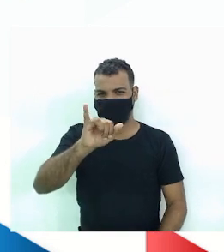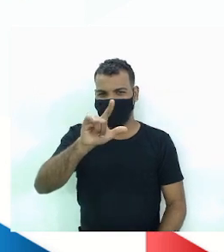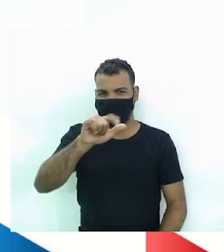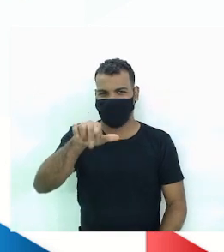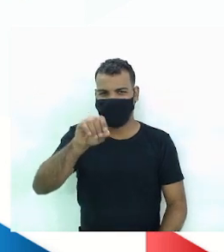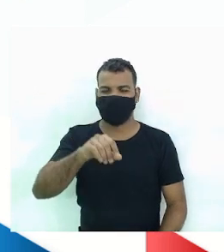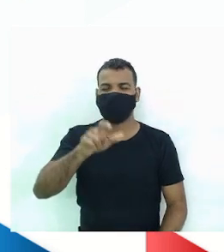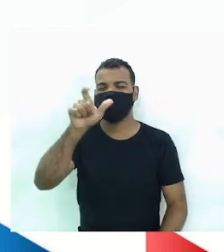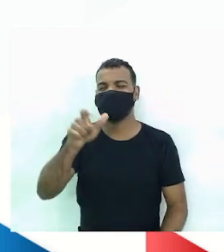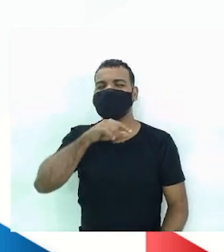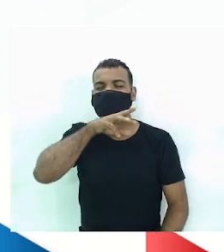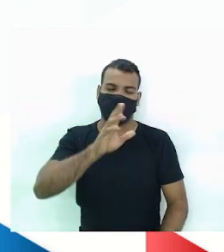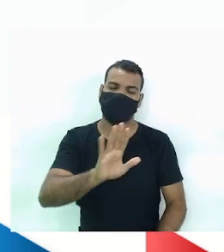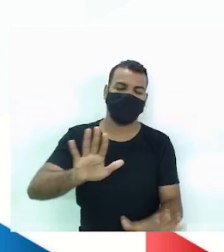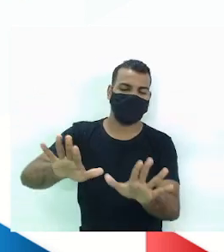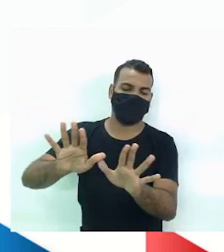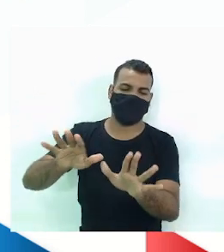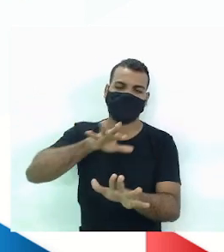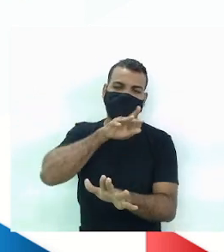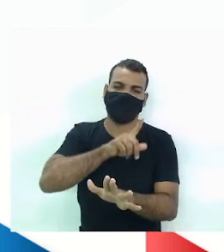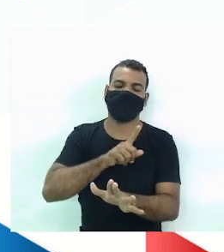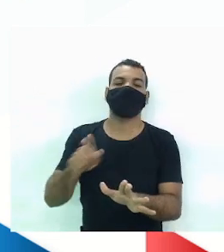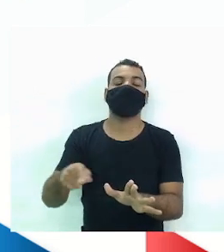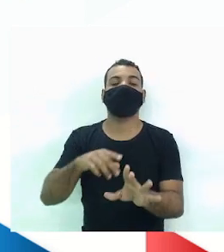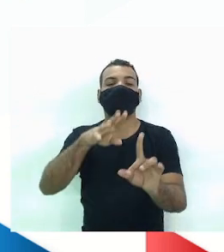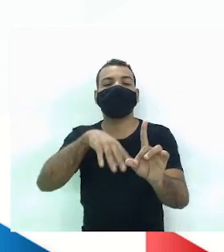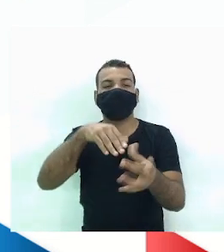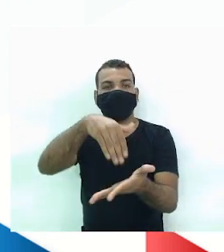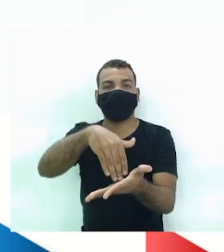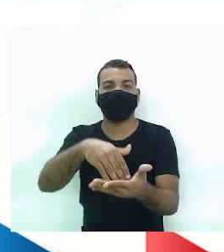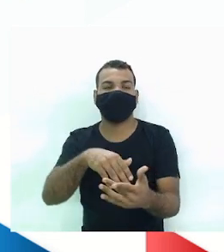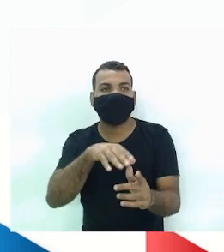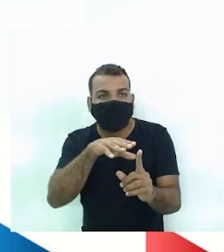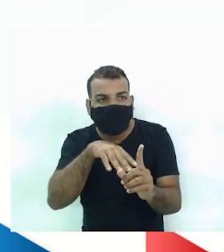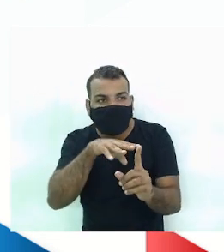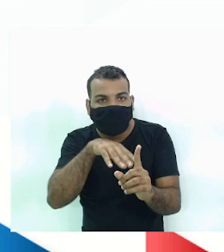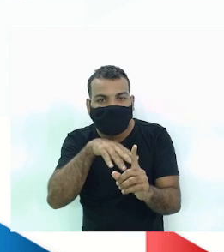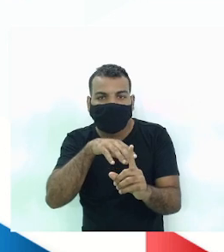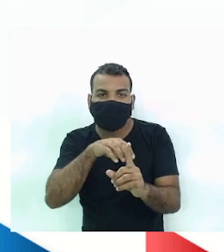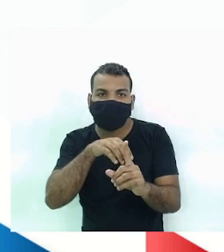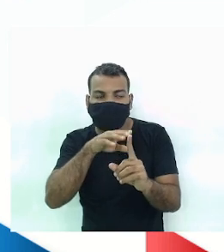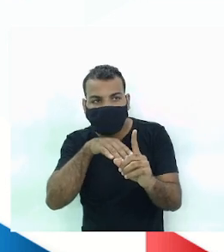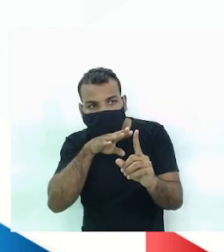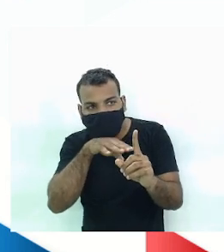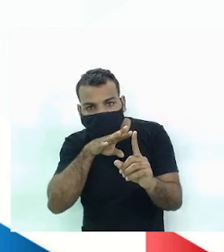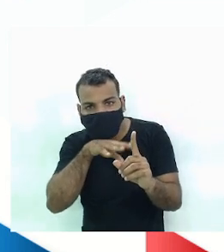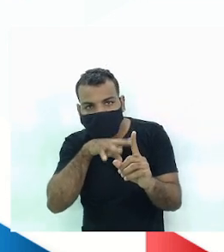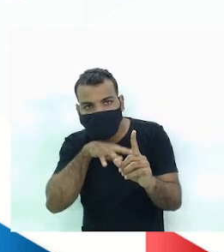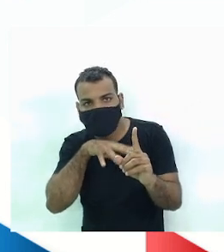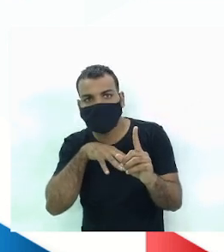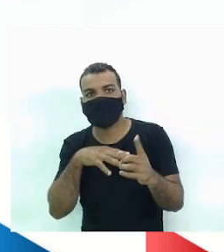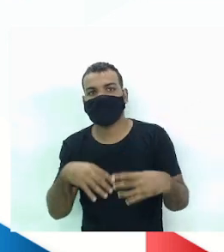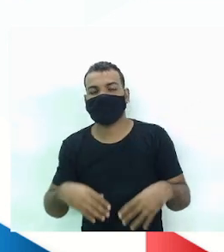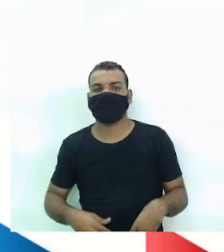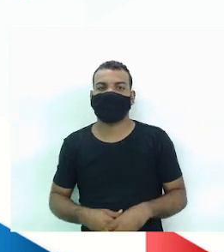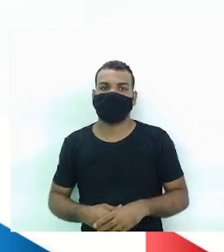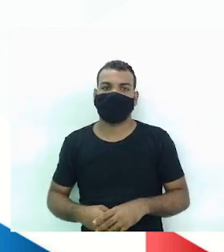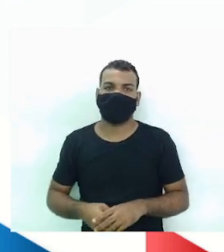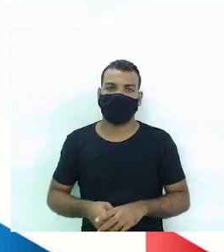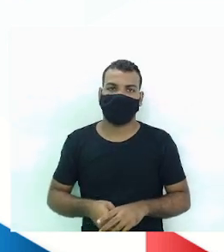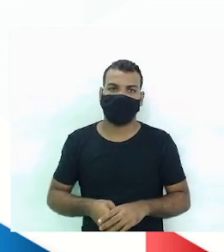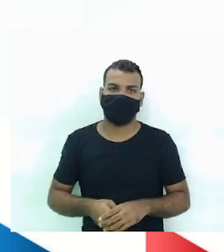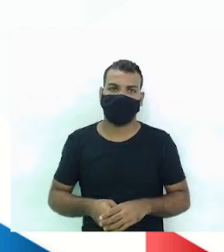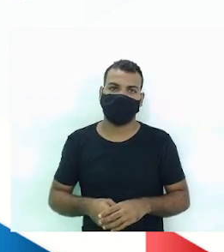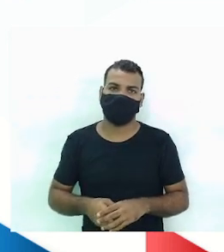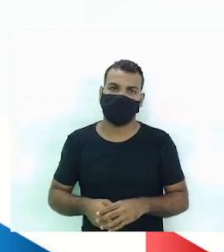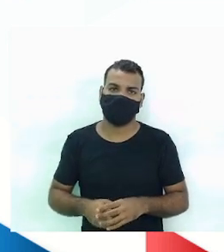pessoas ruins, tá? É outra coisa. Vai ser servos, quase servos, porém com menos obrigações. Ele meio que servia, mas não tinha uma